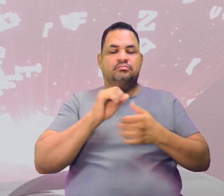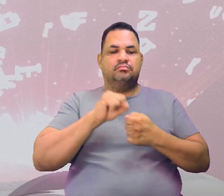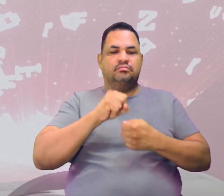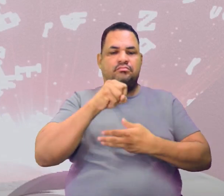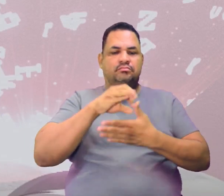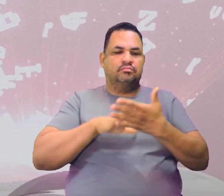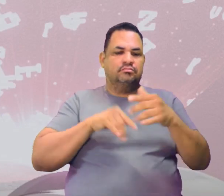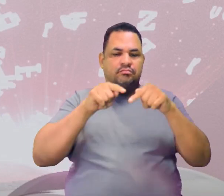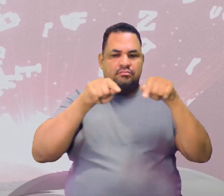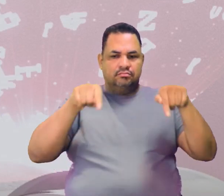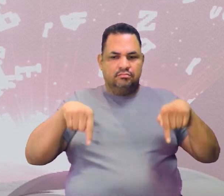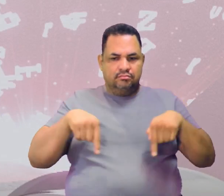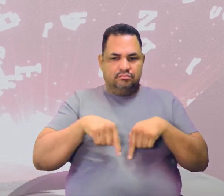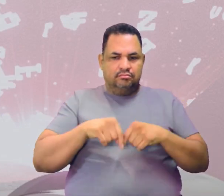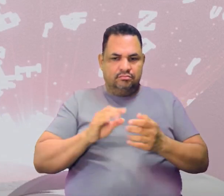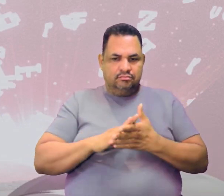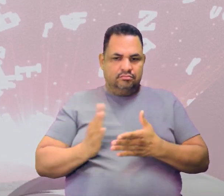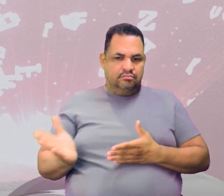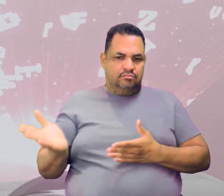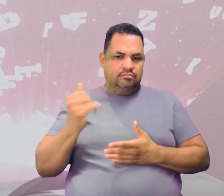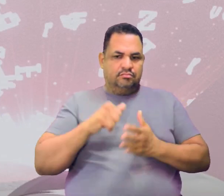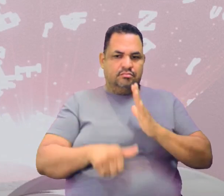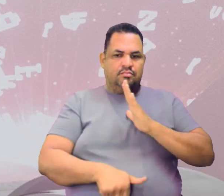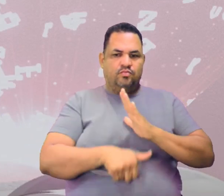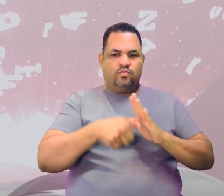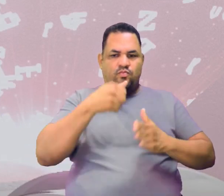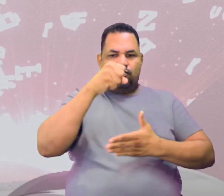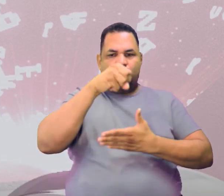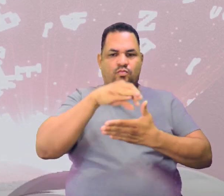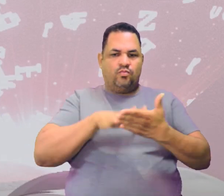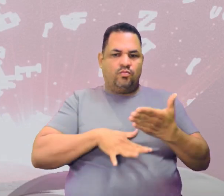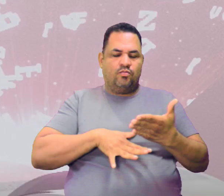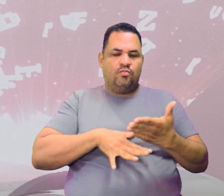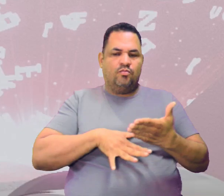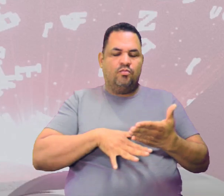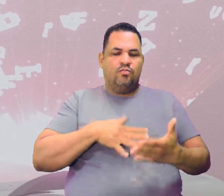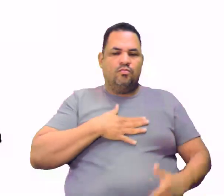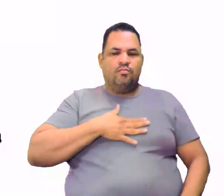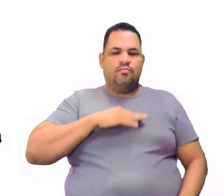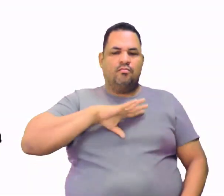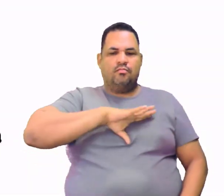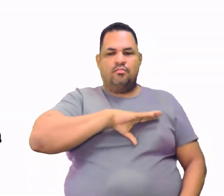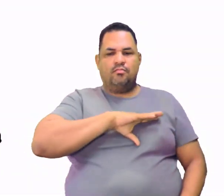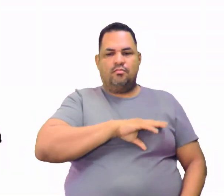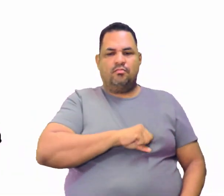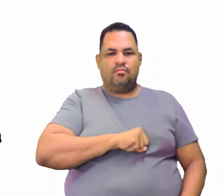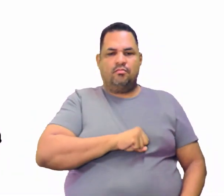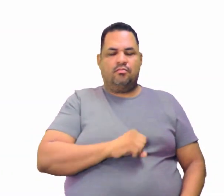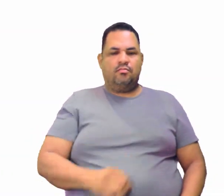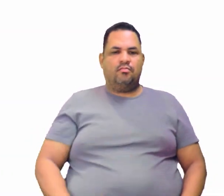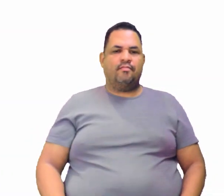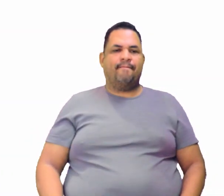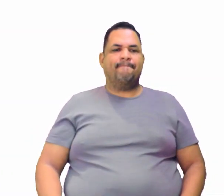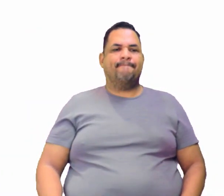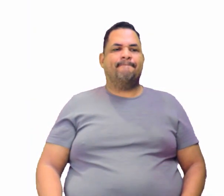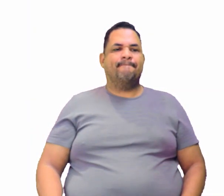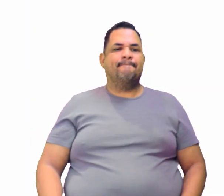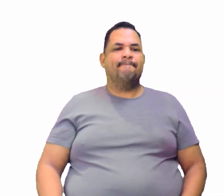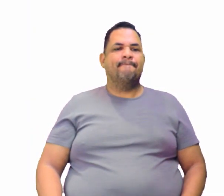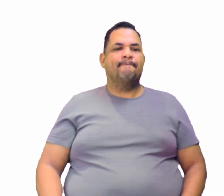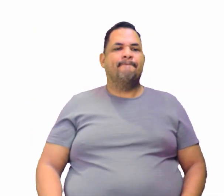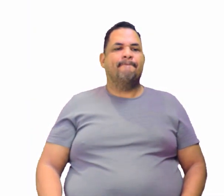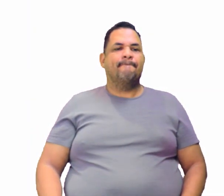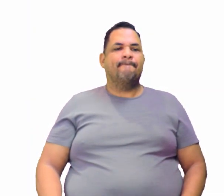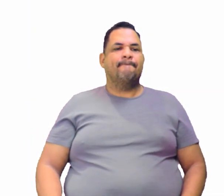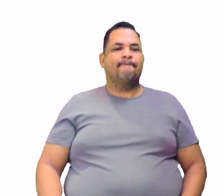de atividade de sala. Vamos para a nossa primeira questão, meus queridos. Vamos lá, de olho na tela, temos